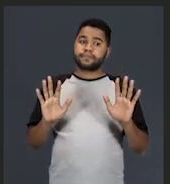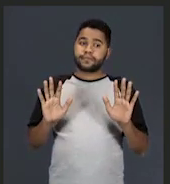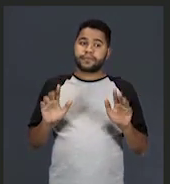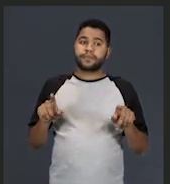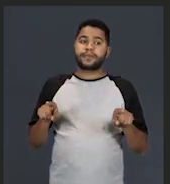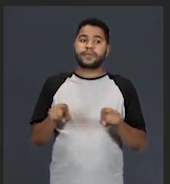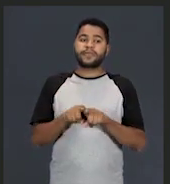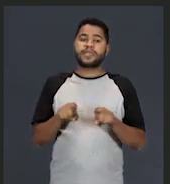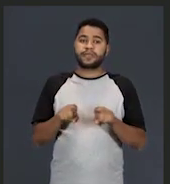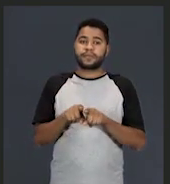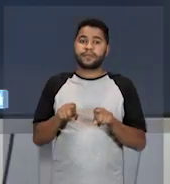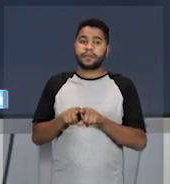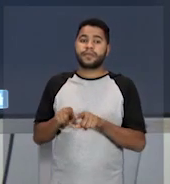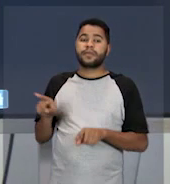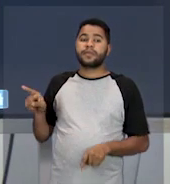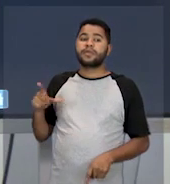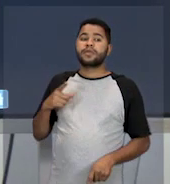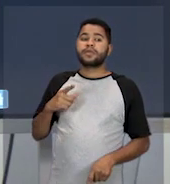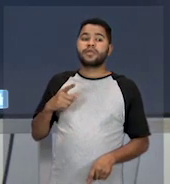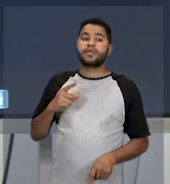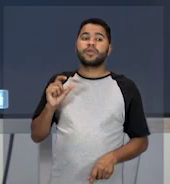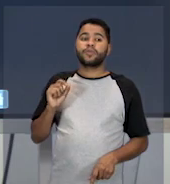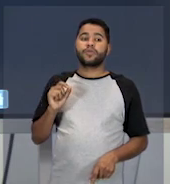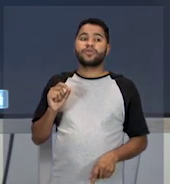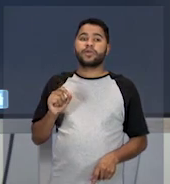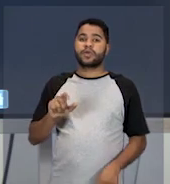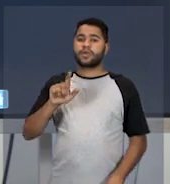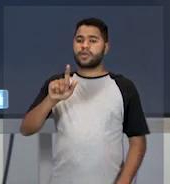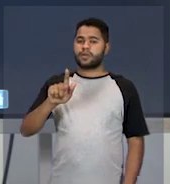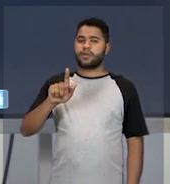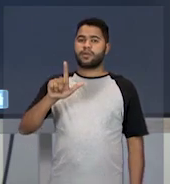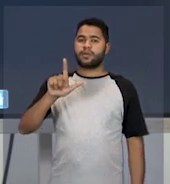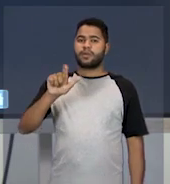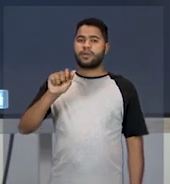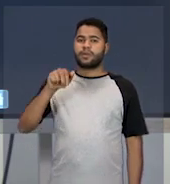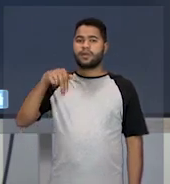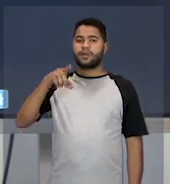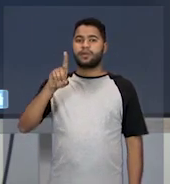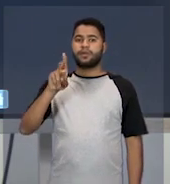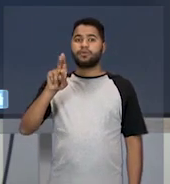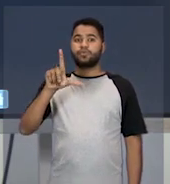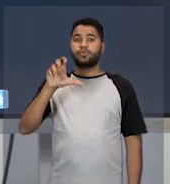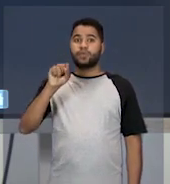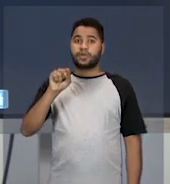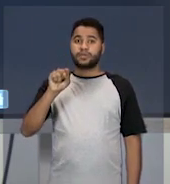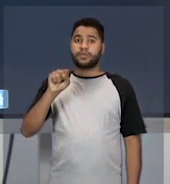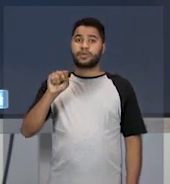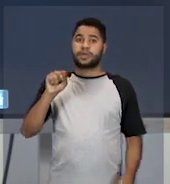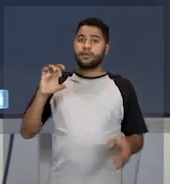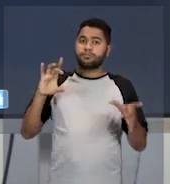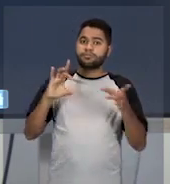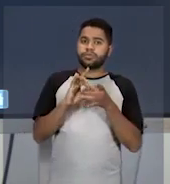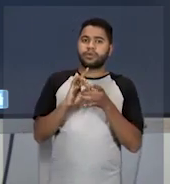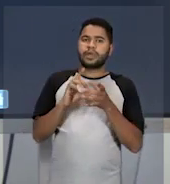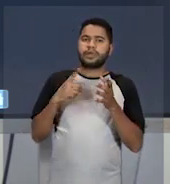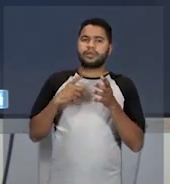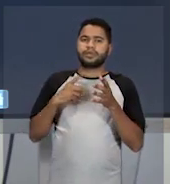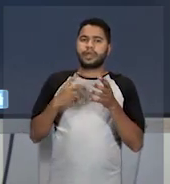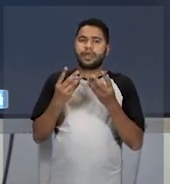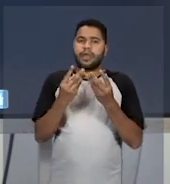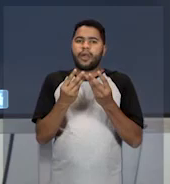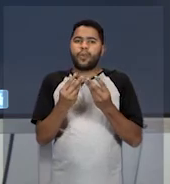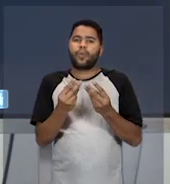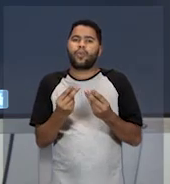além desse tubo, nós temos glândulas anexas. Essas glândulas têm enzimas digestivas, que são